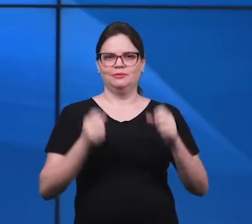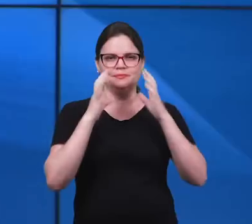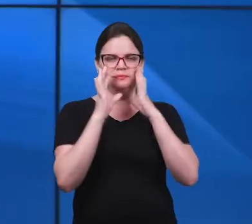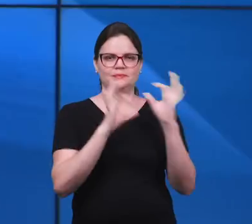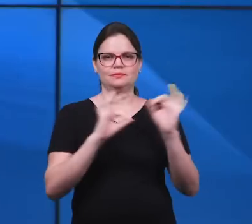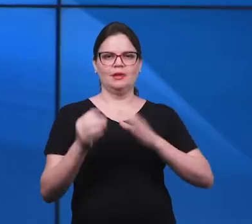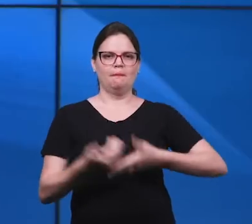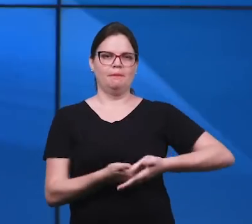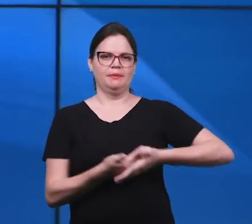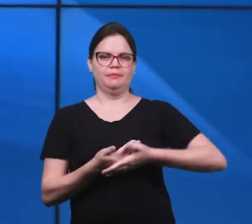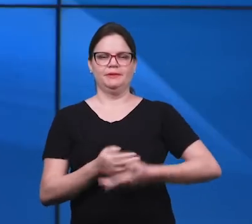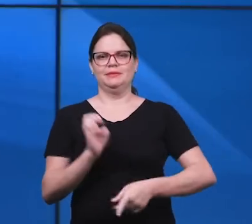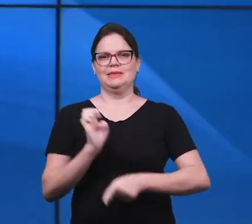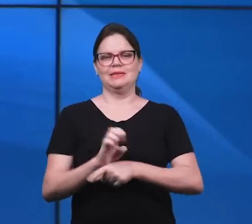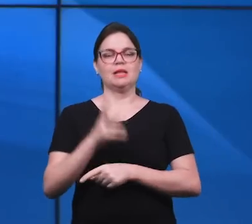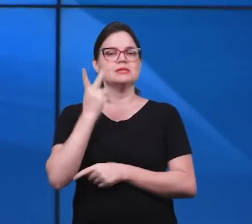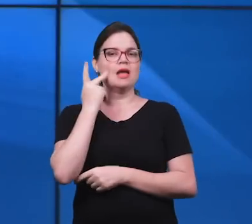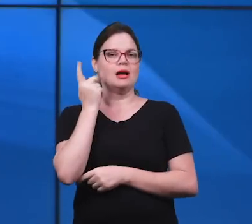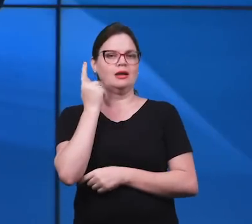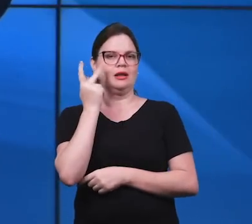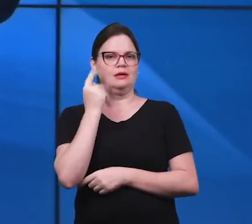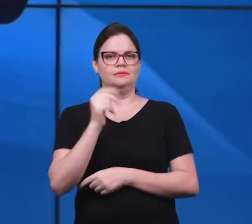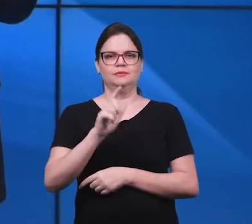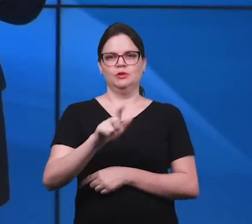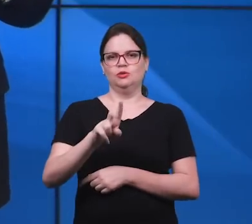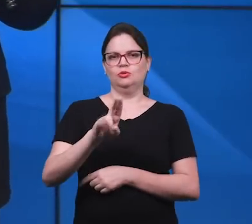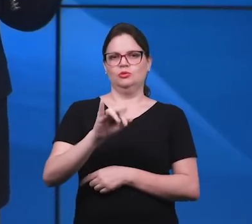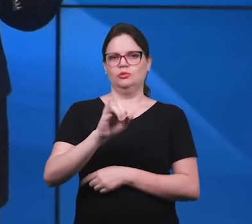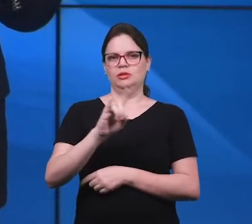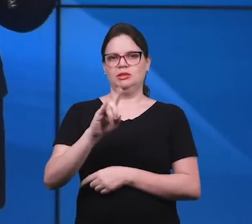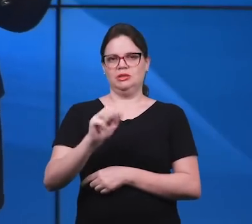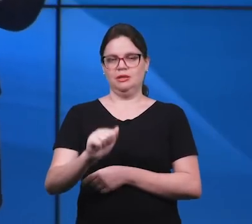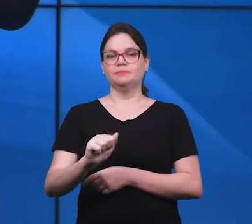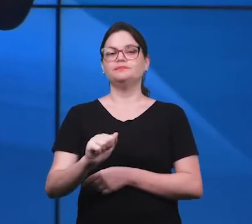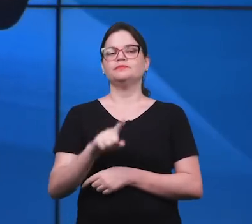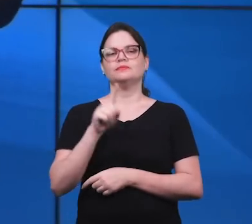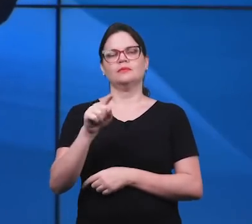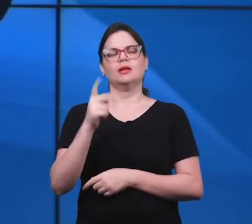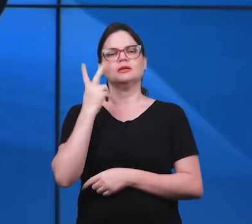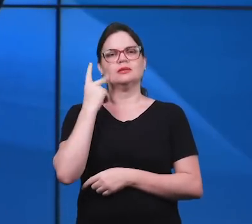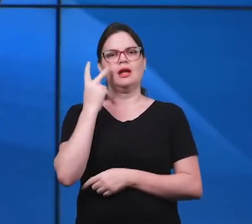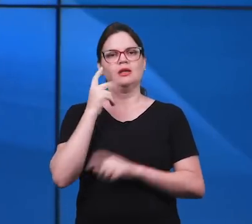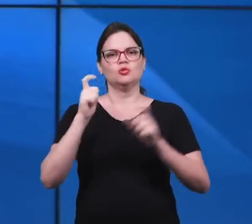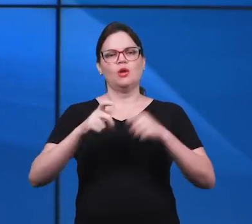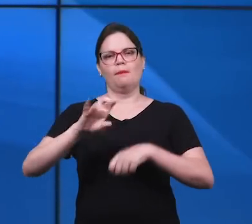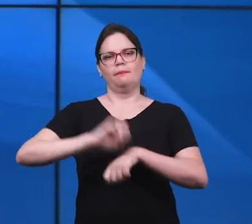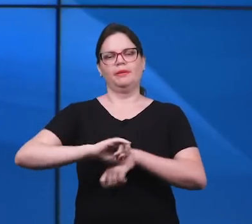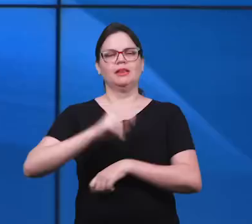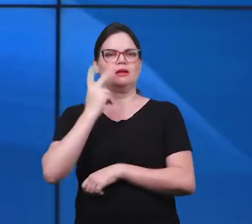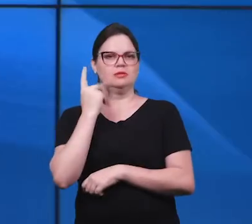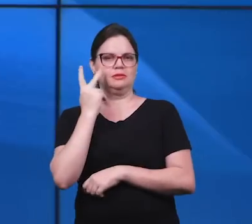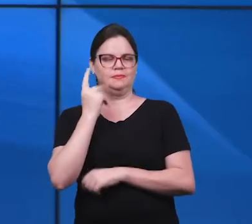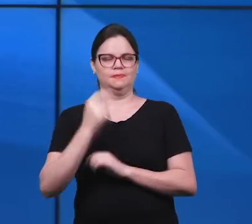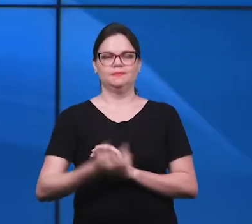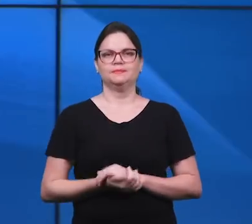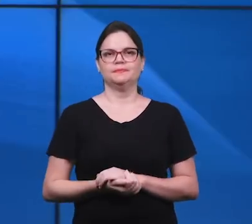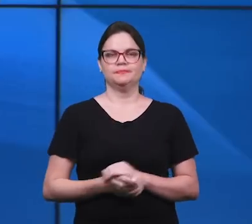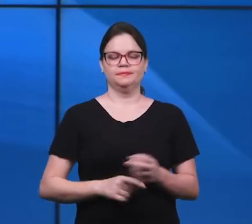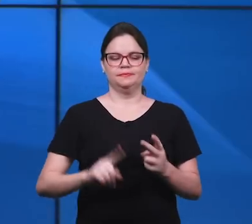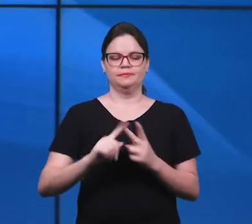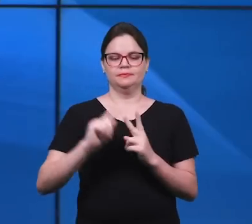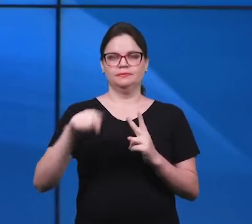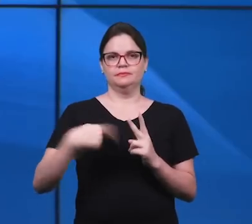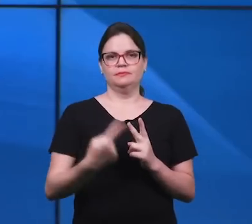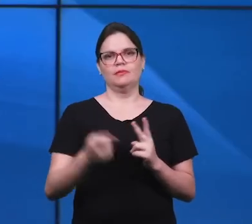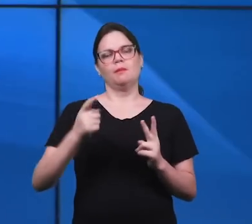primeiro bebê é lá do estado do Ceará, que é a Luíse. A Luíse Vasconcelos é da nossa igreja em Fortaleza, na capital. Depois